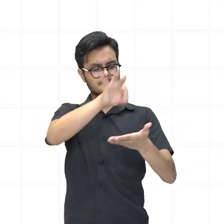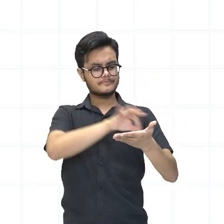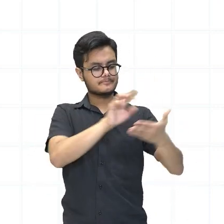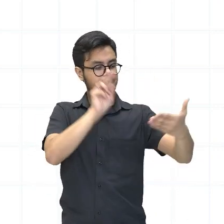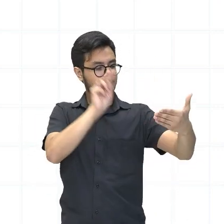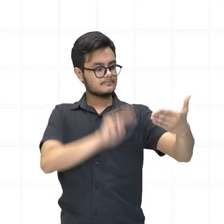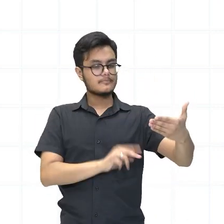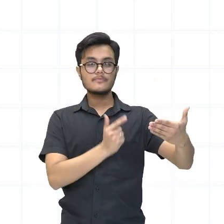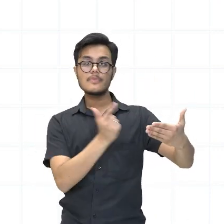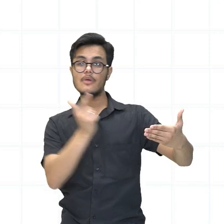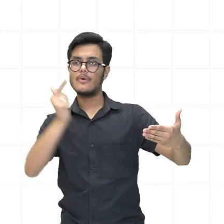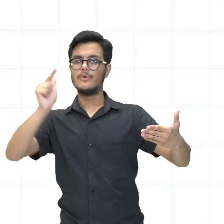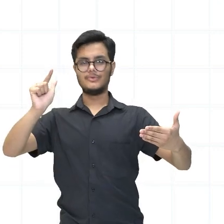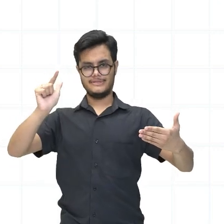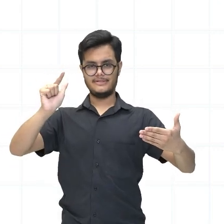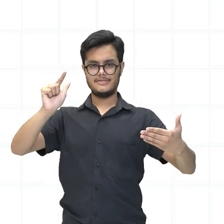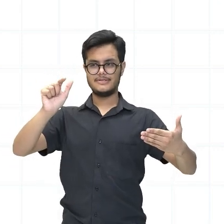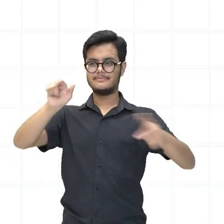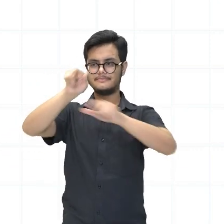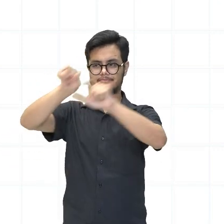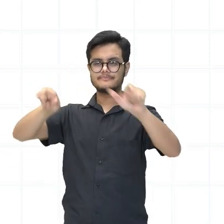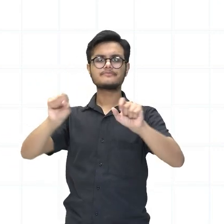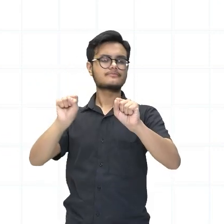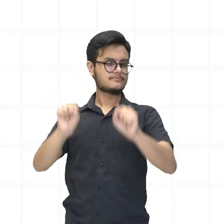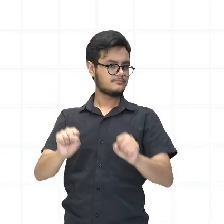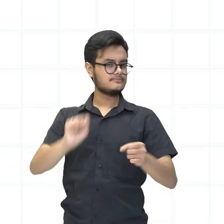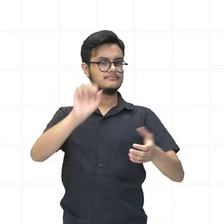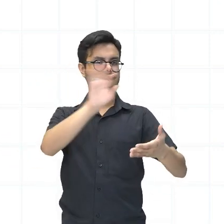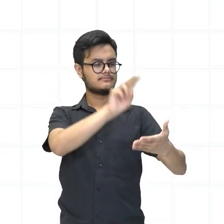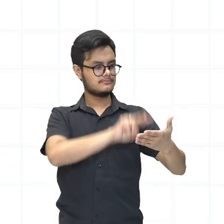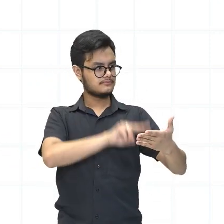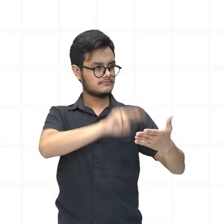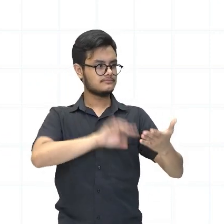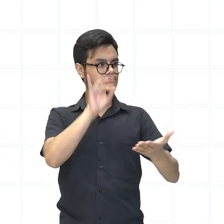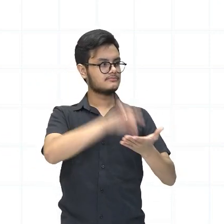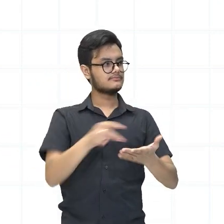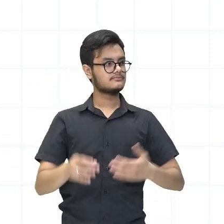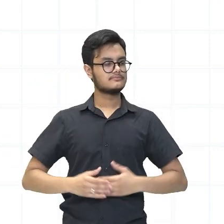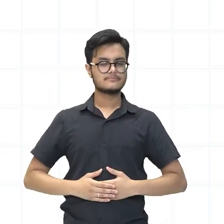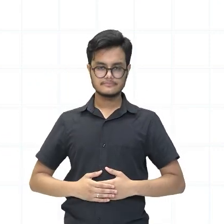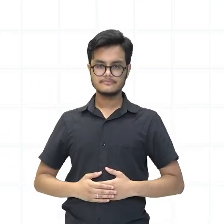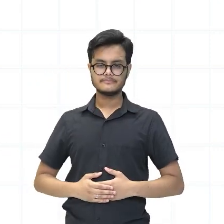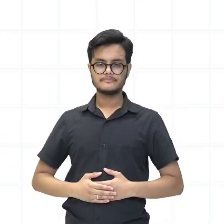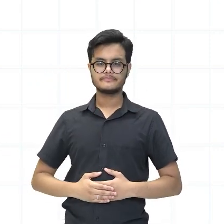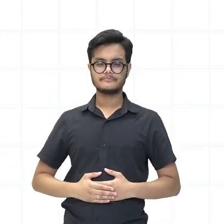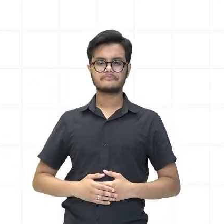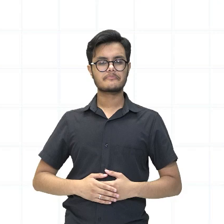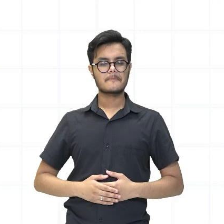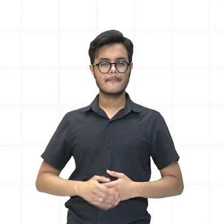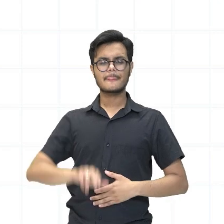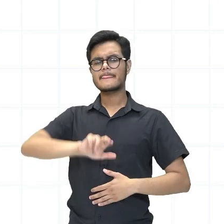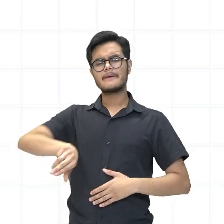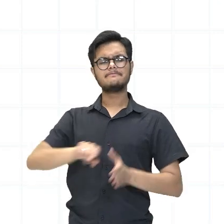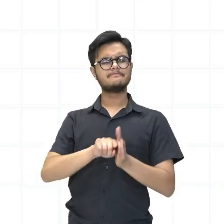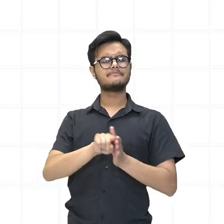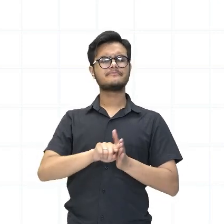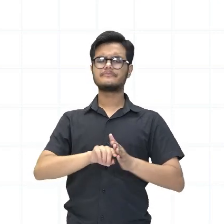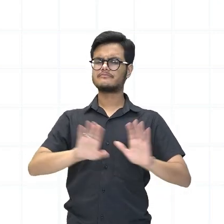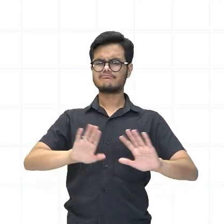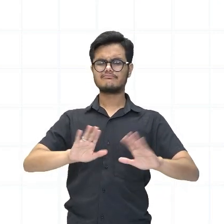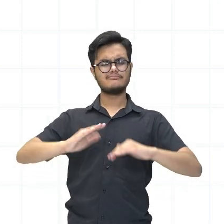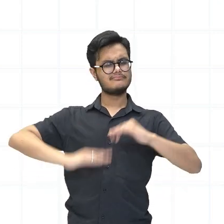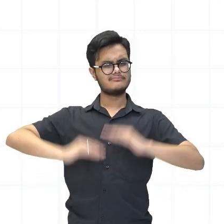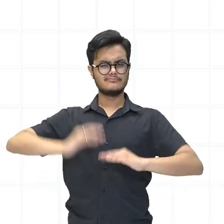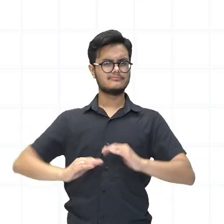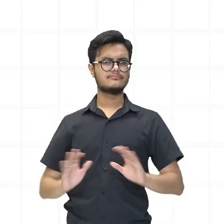dessa esfera acadêmica, certo? Pessoas que não estão diretamente ligadas à pesquisa, à